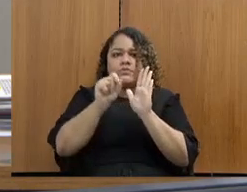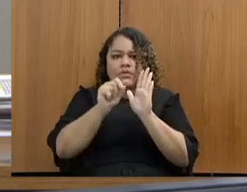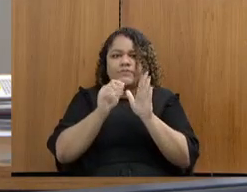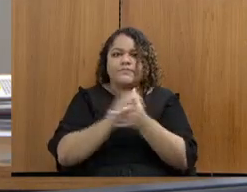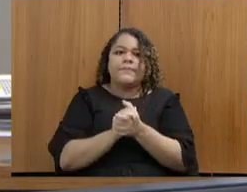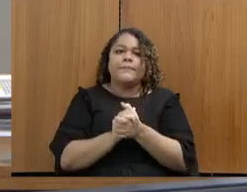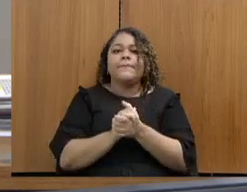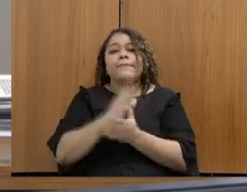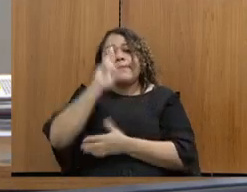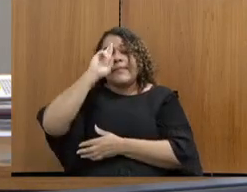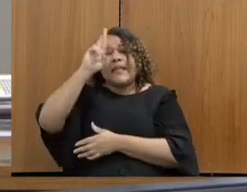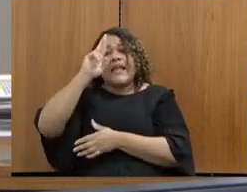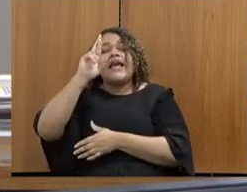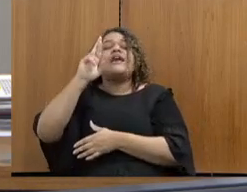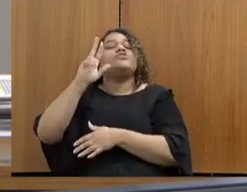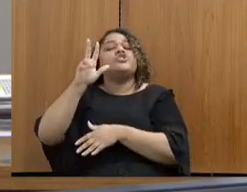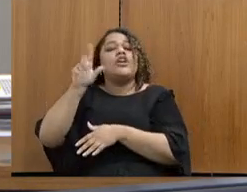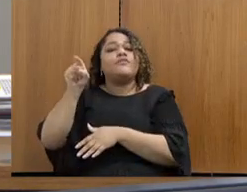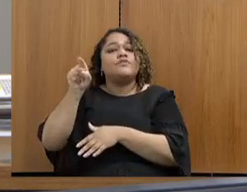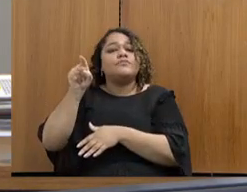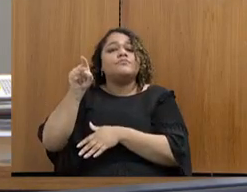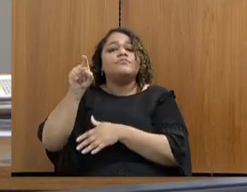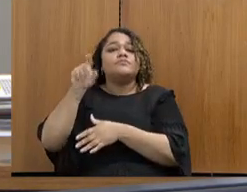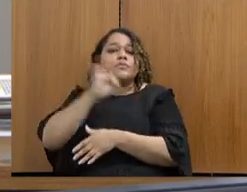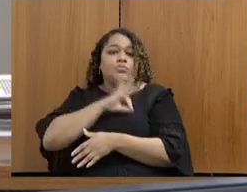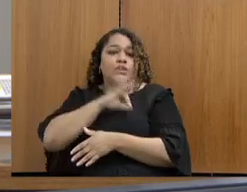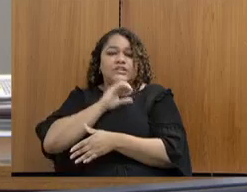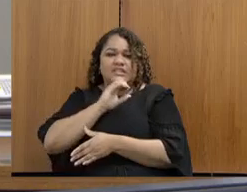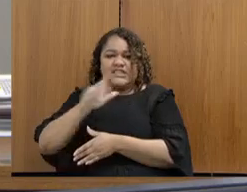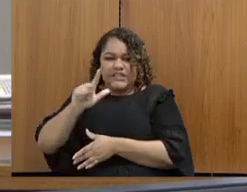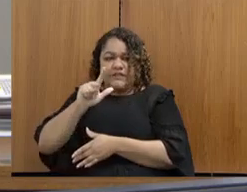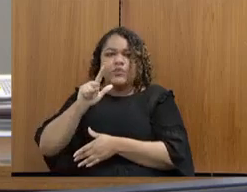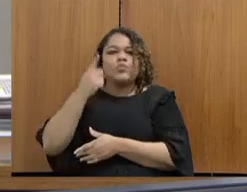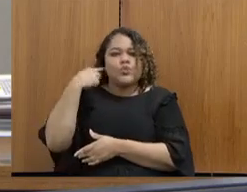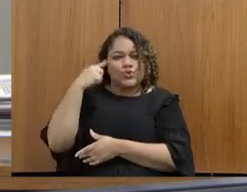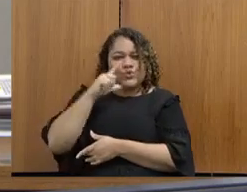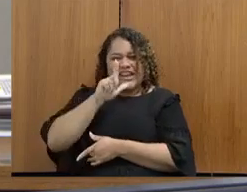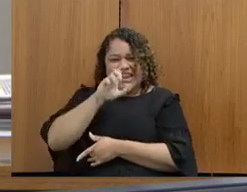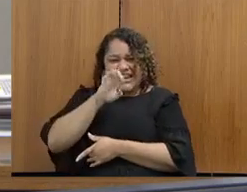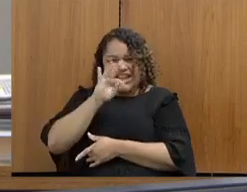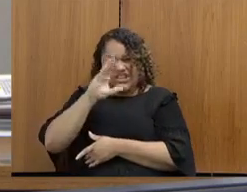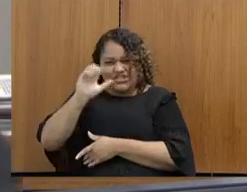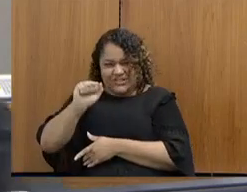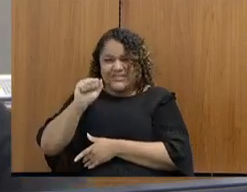de Minas Gerais a Dra Letícia minutos